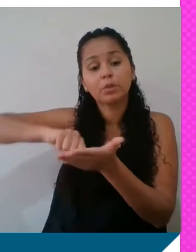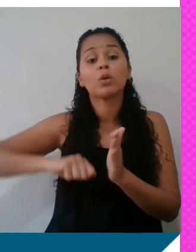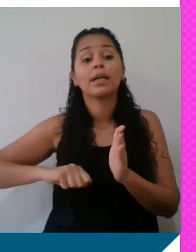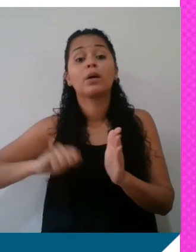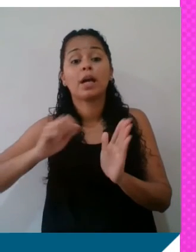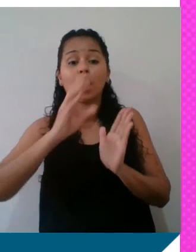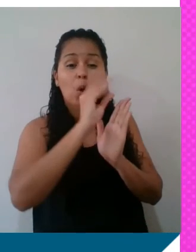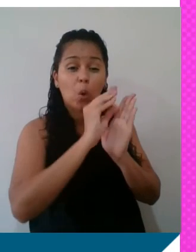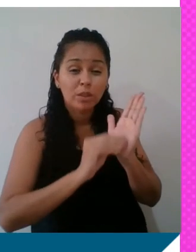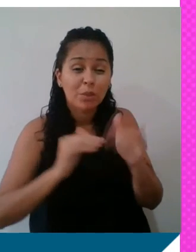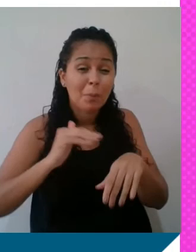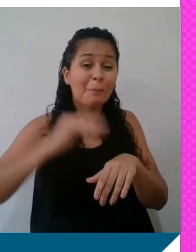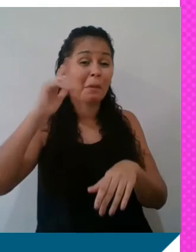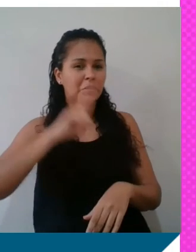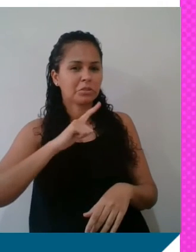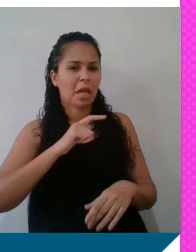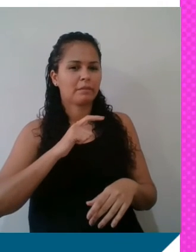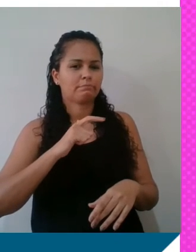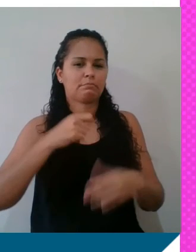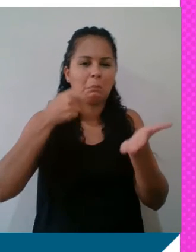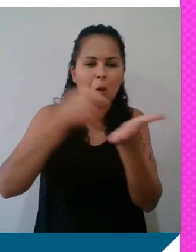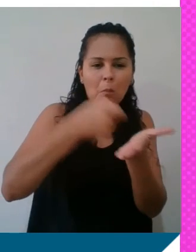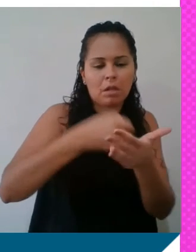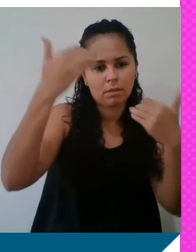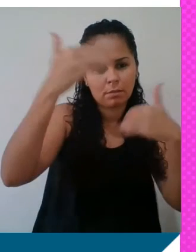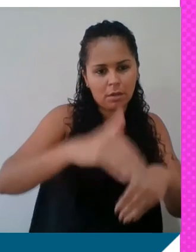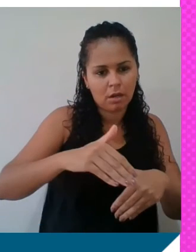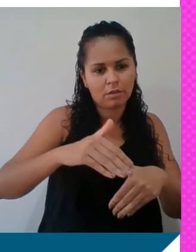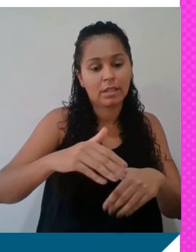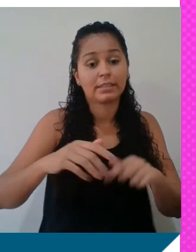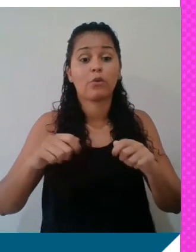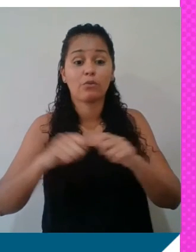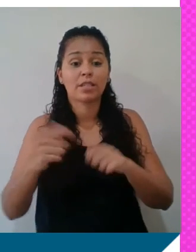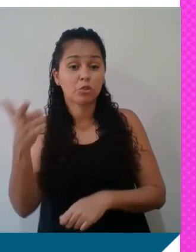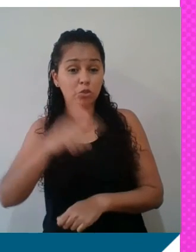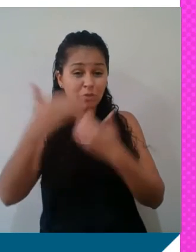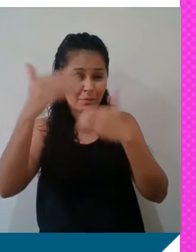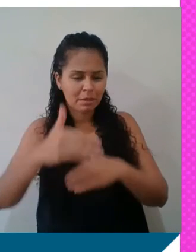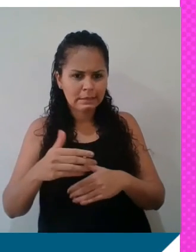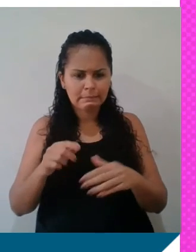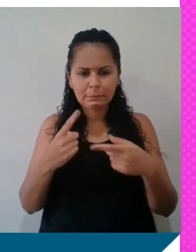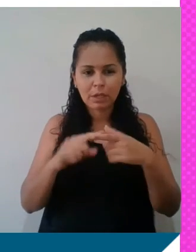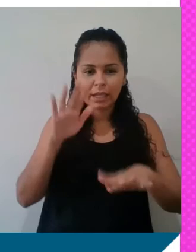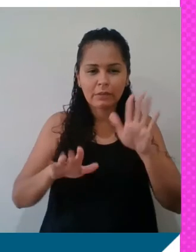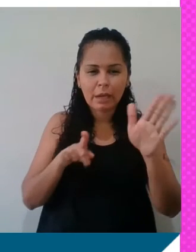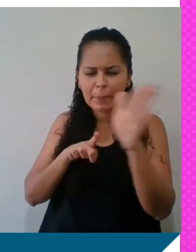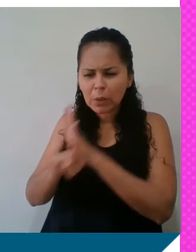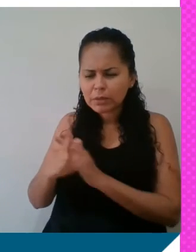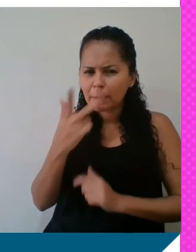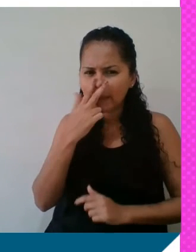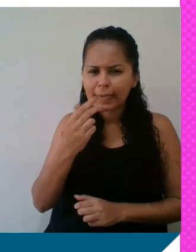mais cobrados, né? Refaça essas questões. É sempre interessante assimilar, porque às vezes uma questão é parecida com a do